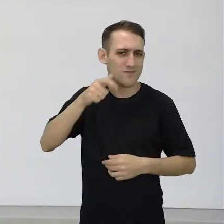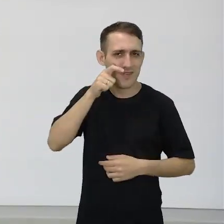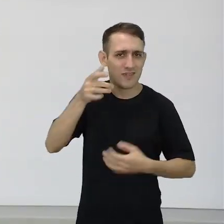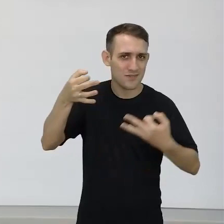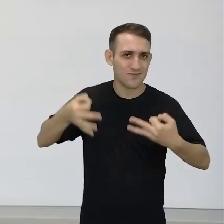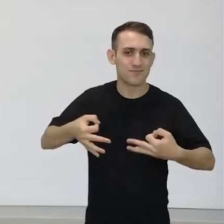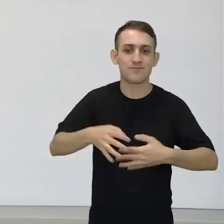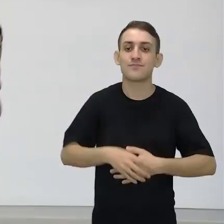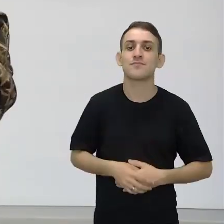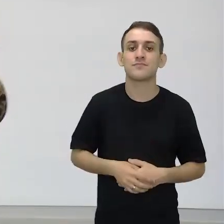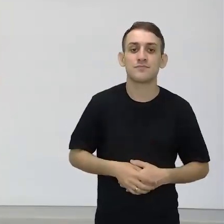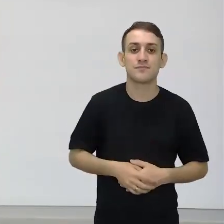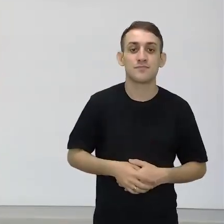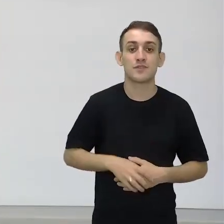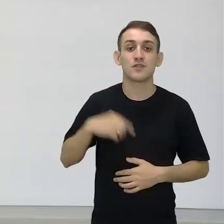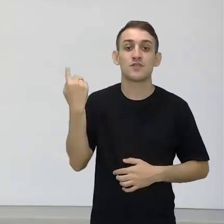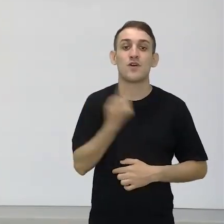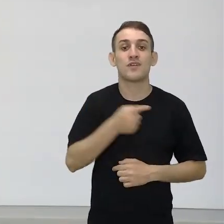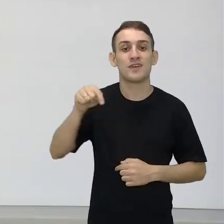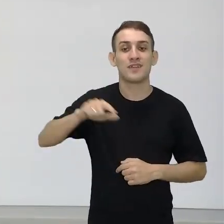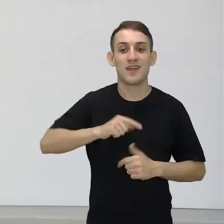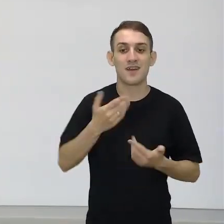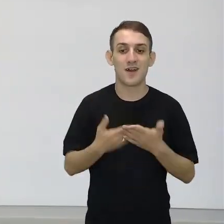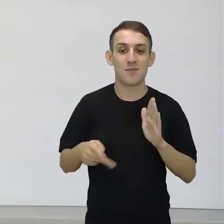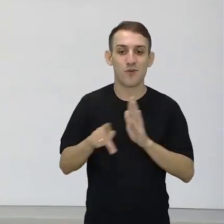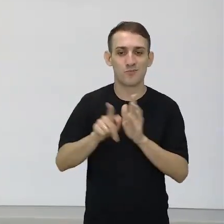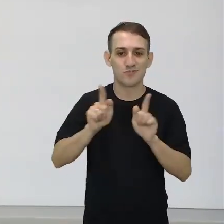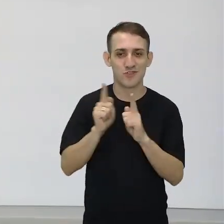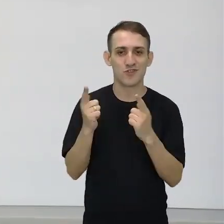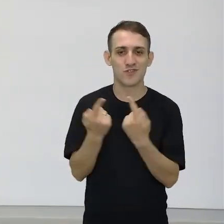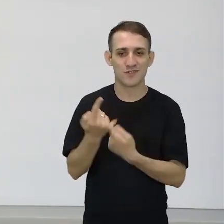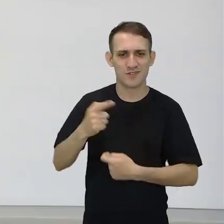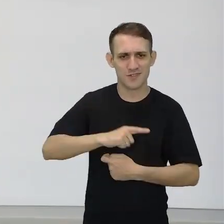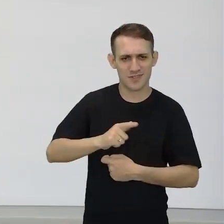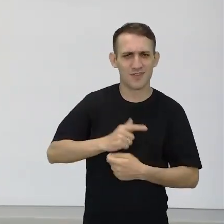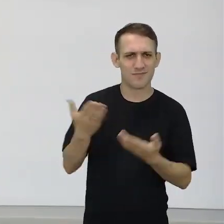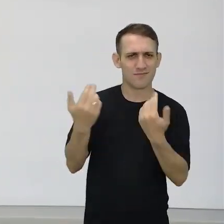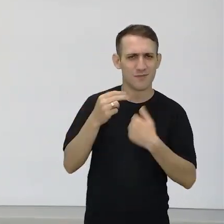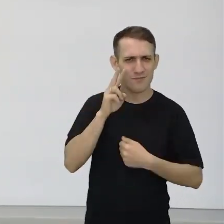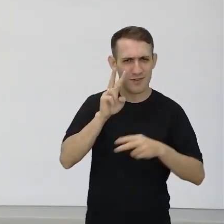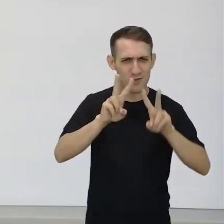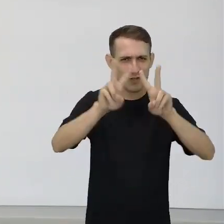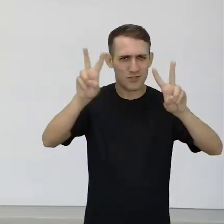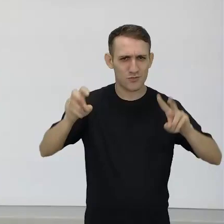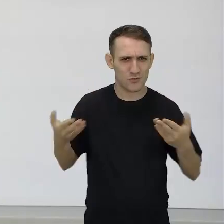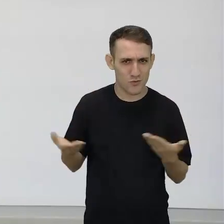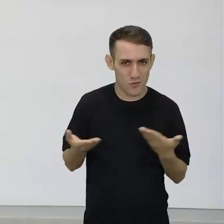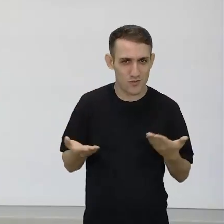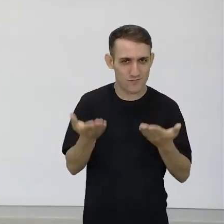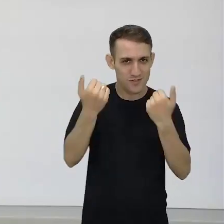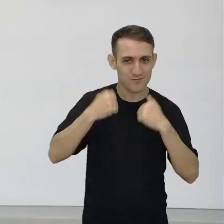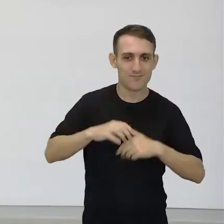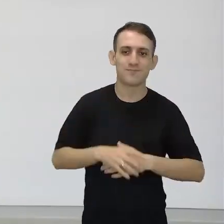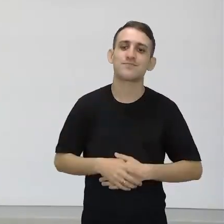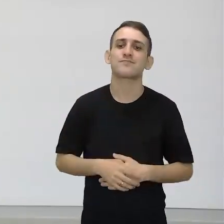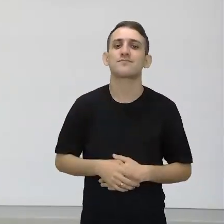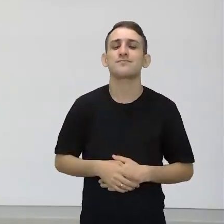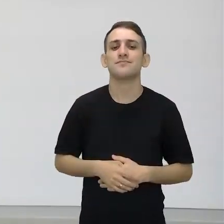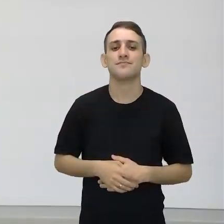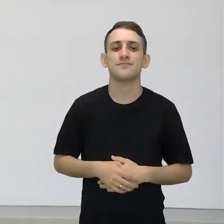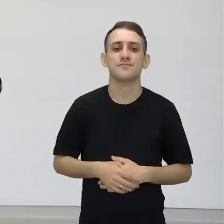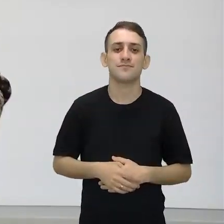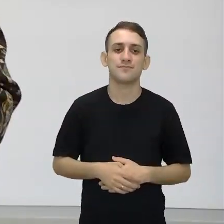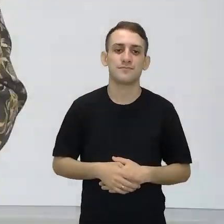interessante. Eu disse que nós vamos ter uma super aula de geografia, não é verdade? Então vamos ver qual é o tema, o título da aula de hoje? Vamos na tela. Olha